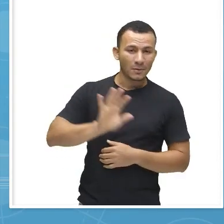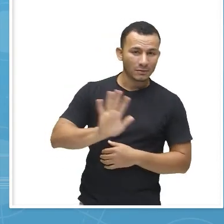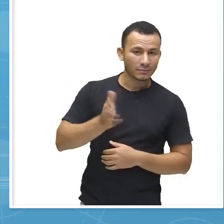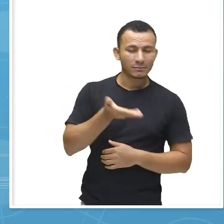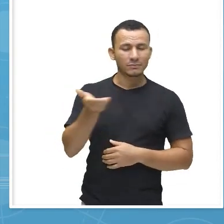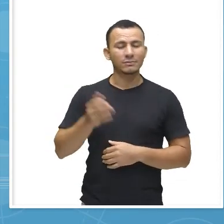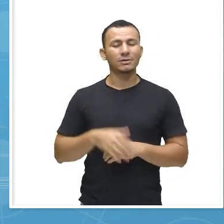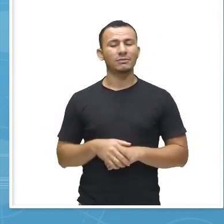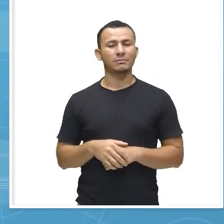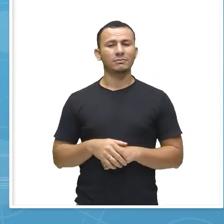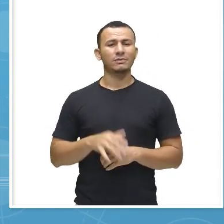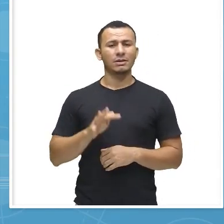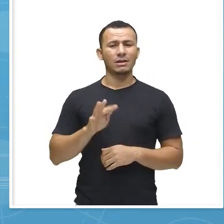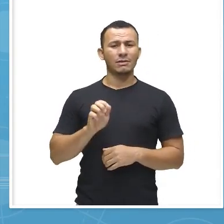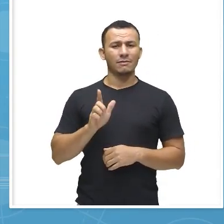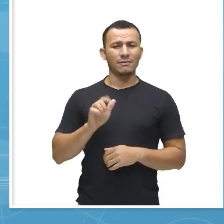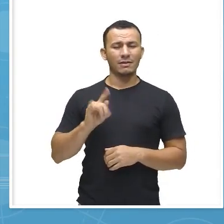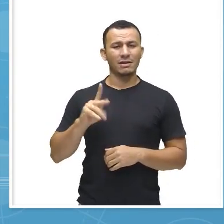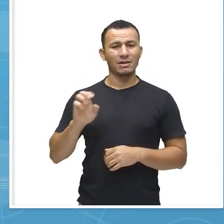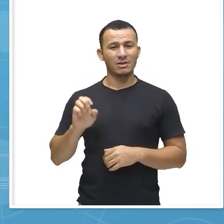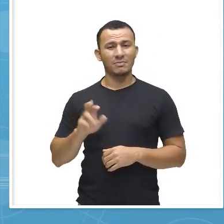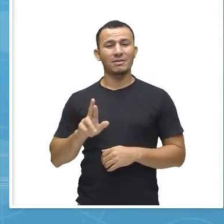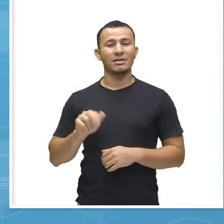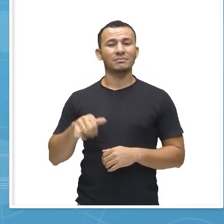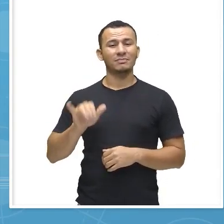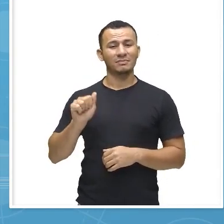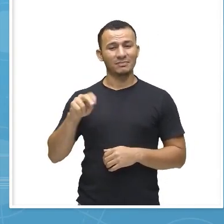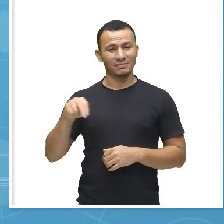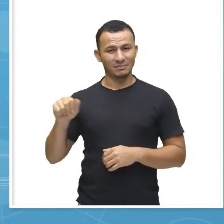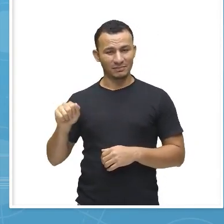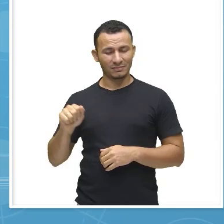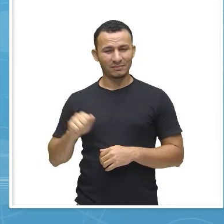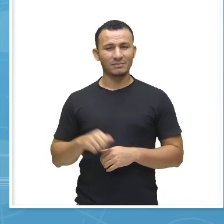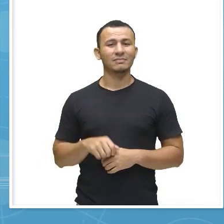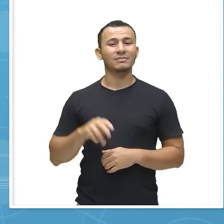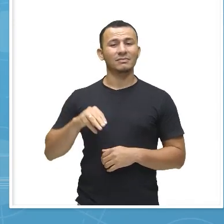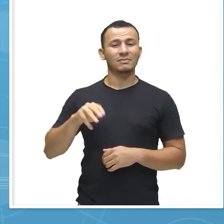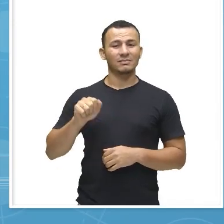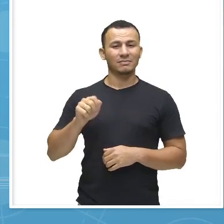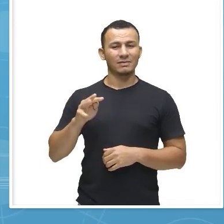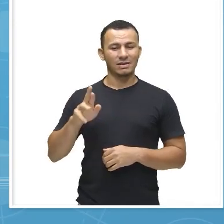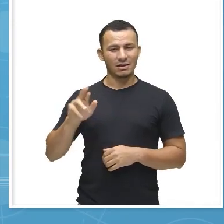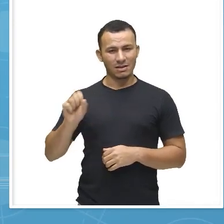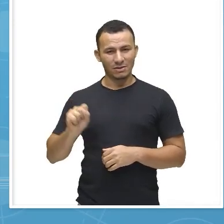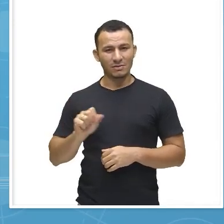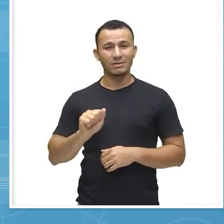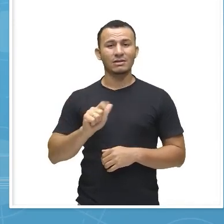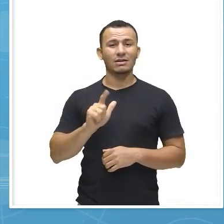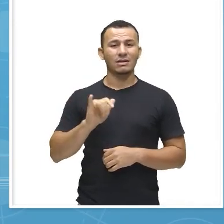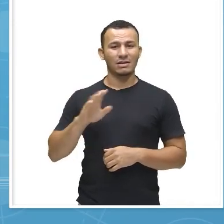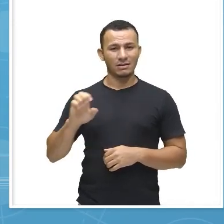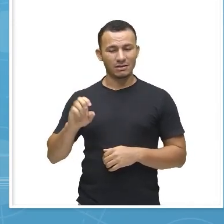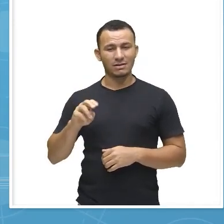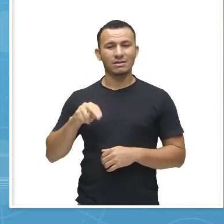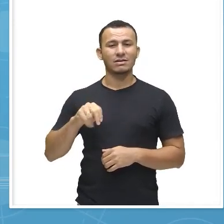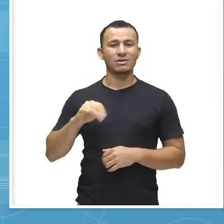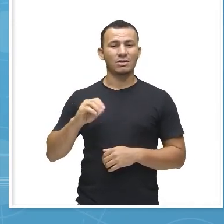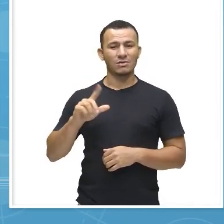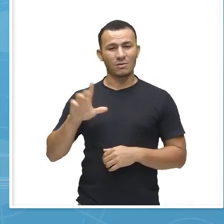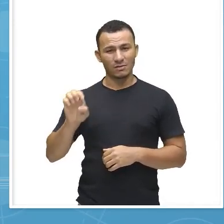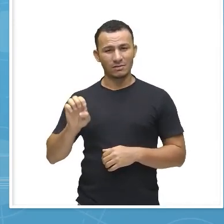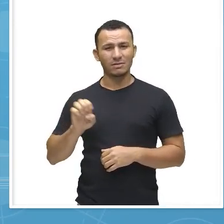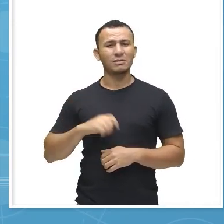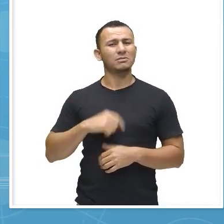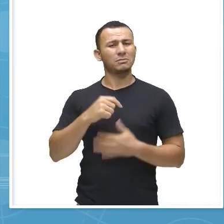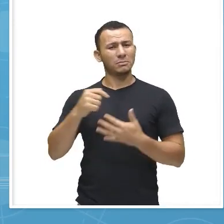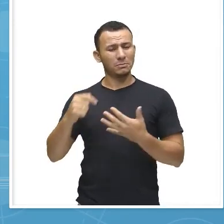para o Felipe, para a Sara, Rayana. Temos o Matheus, a Alice, Nicole, nossa,